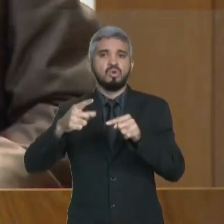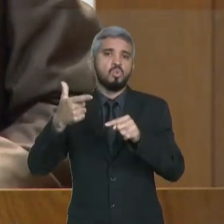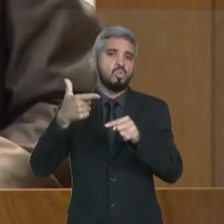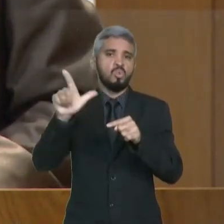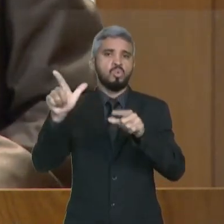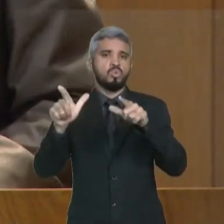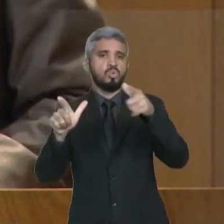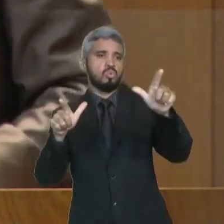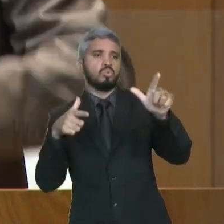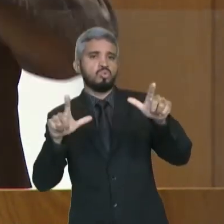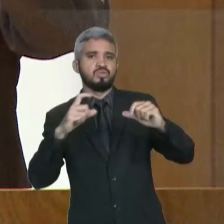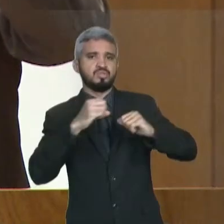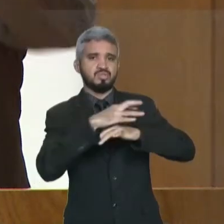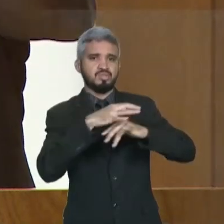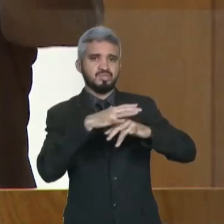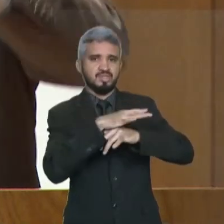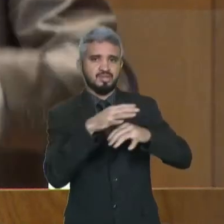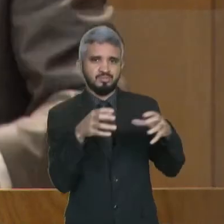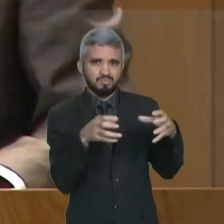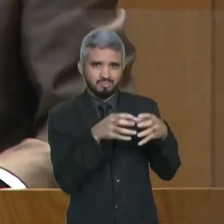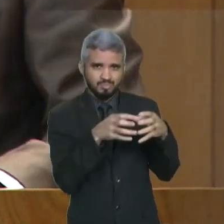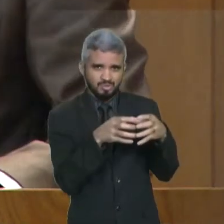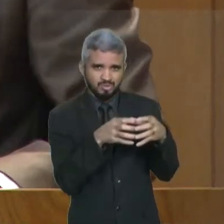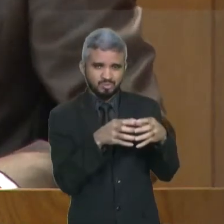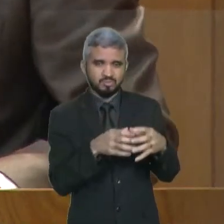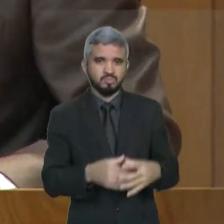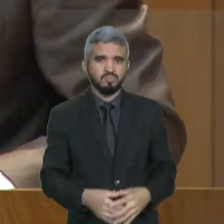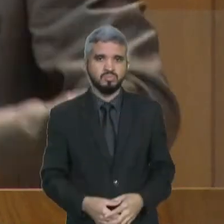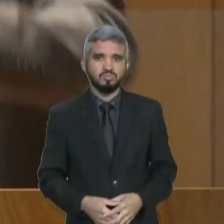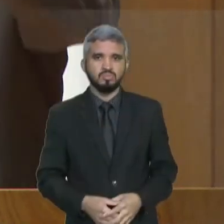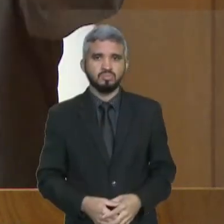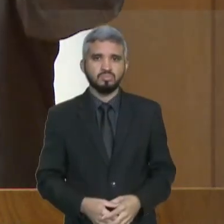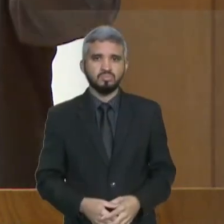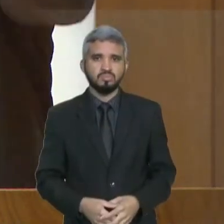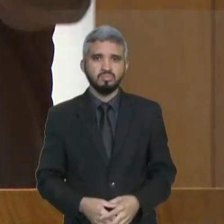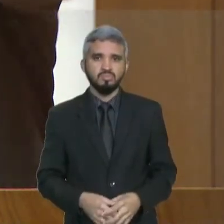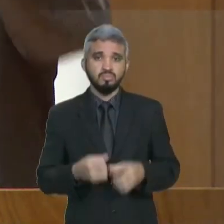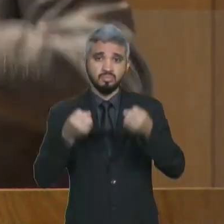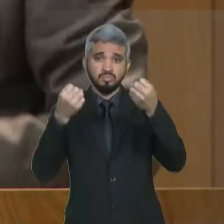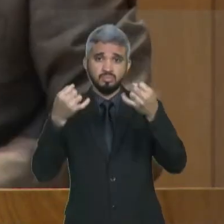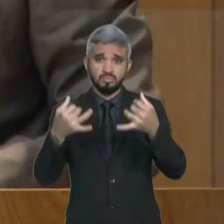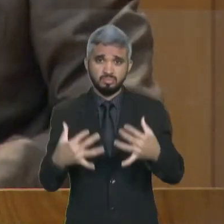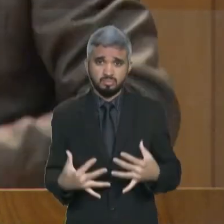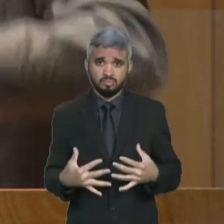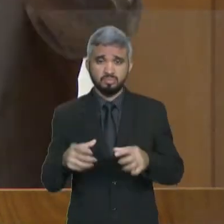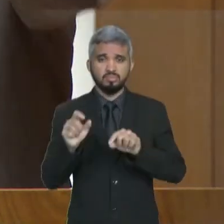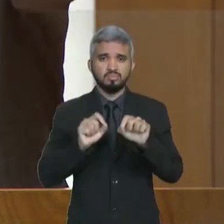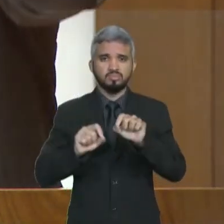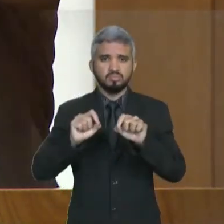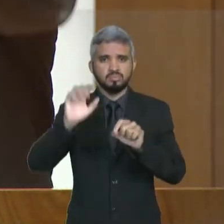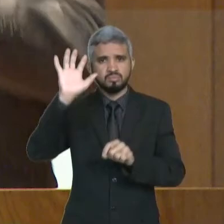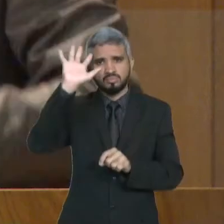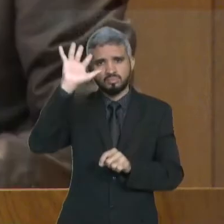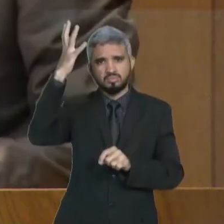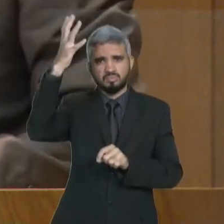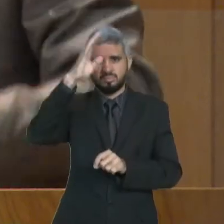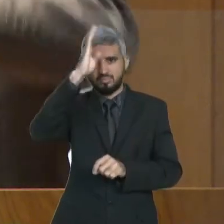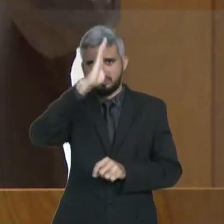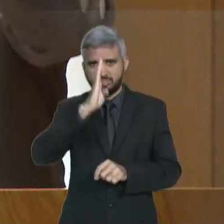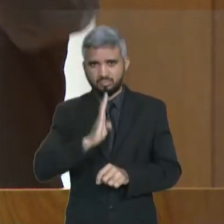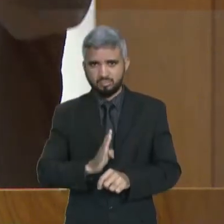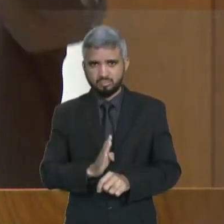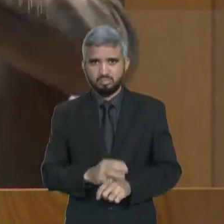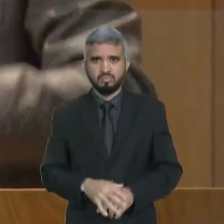passa no Brasil o que acontece com o patrimônio nacional que vem sendo vilipendiado vendido a preço Vil